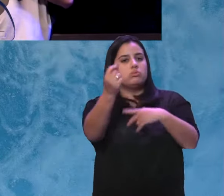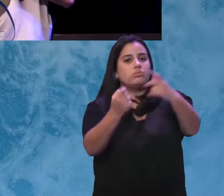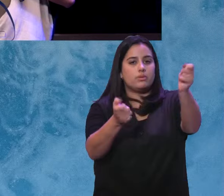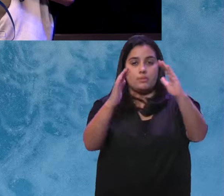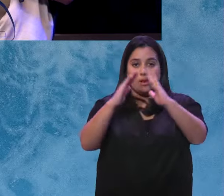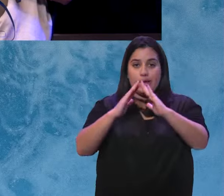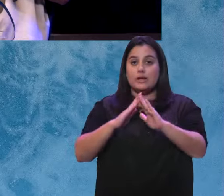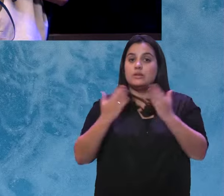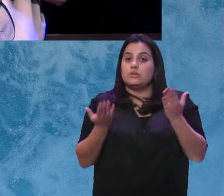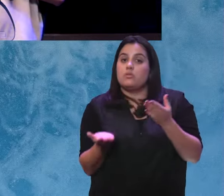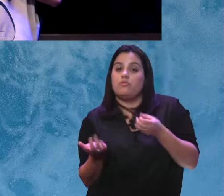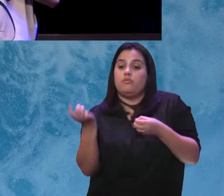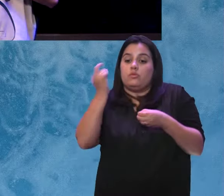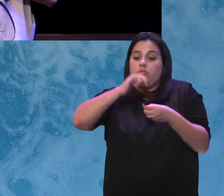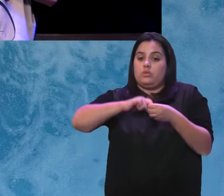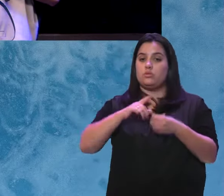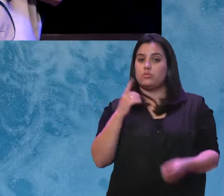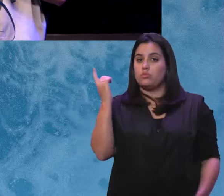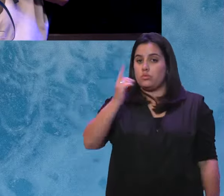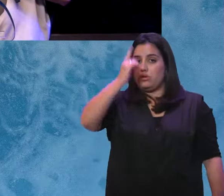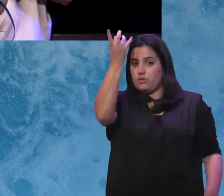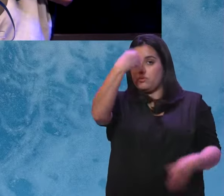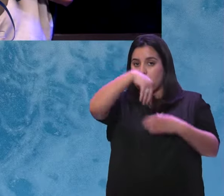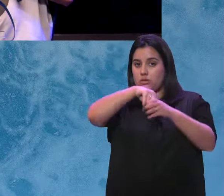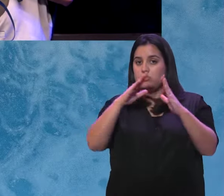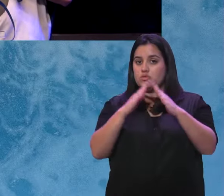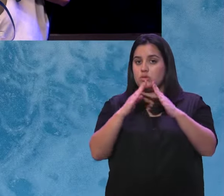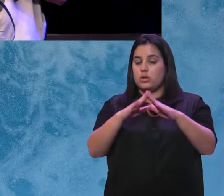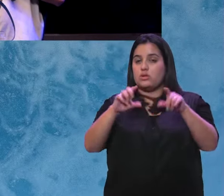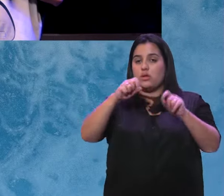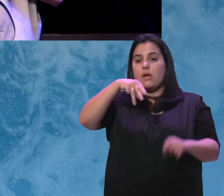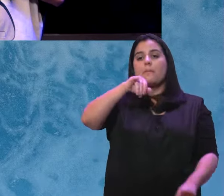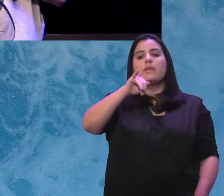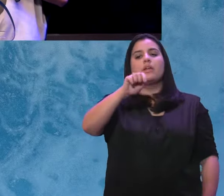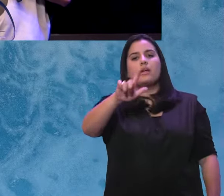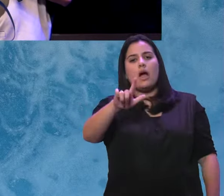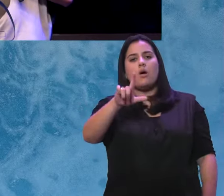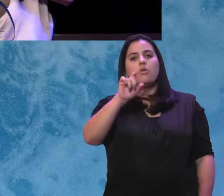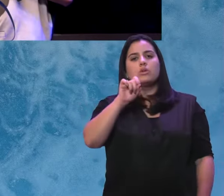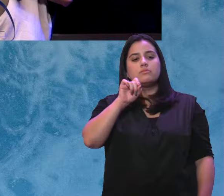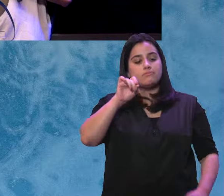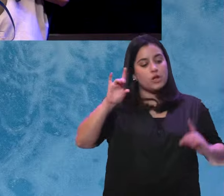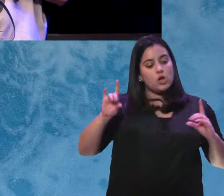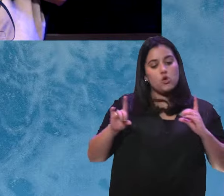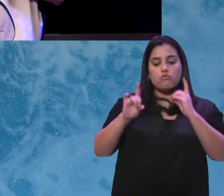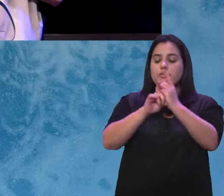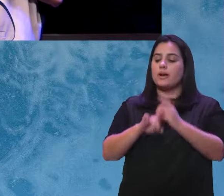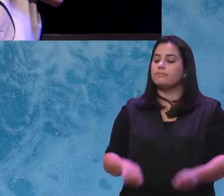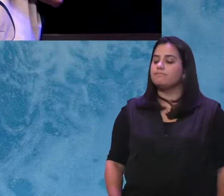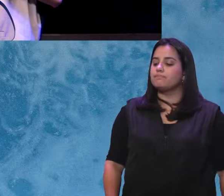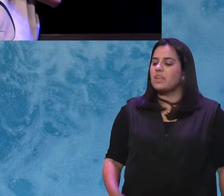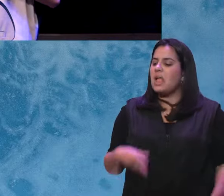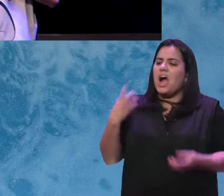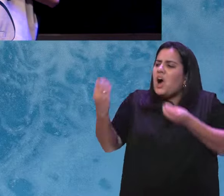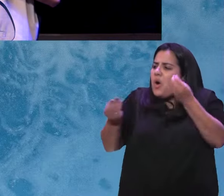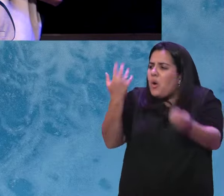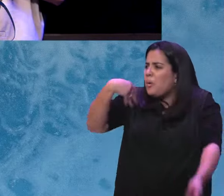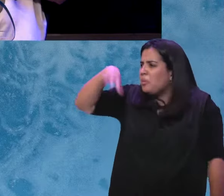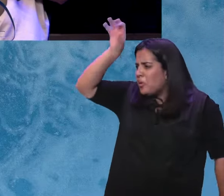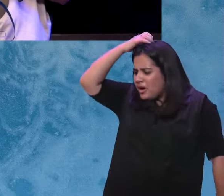Voltando Davi para casa para abençoar a sua família, Mical, filha de Saul, saiu ao seu encontro e lhe disse: como o rei de Israel